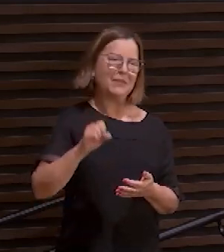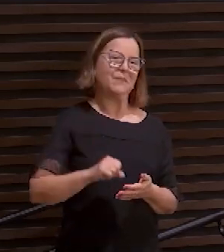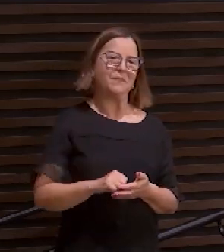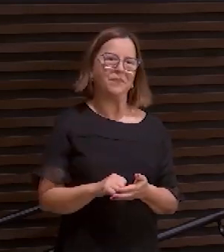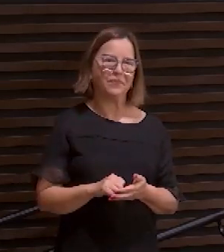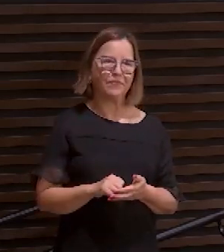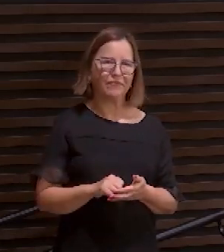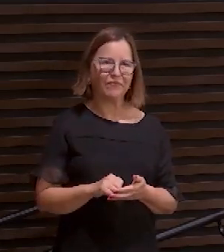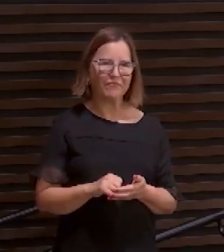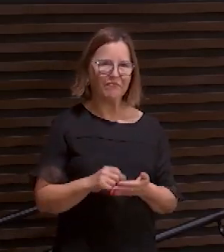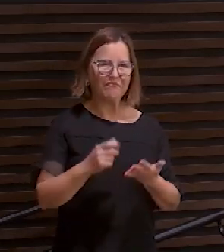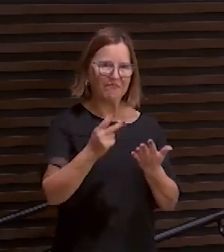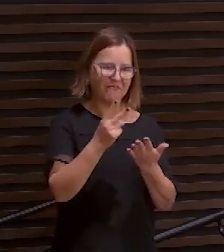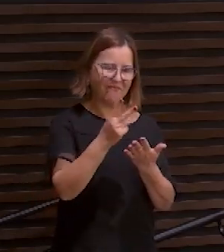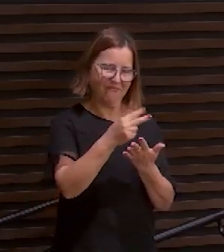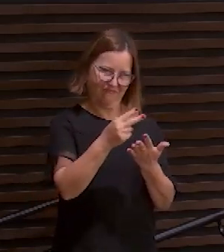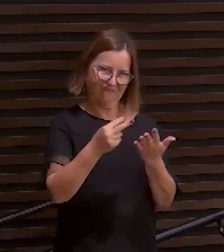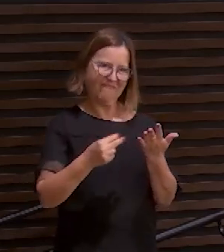não.